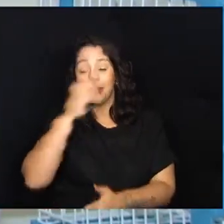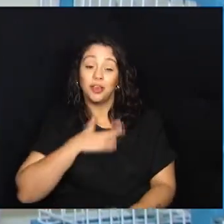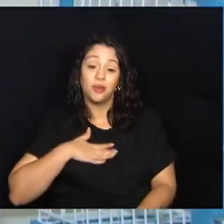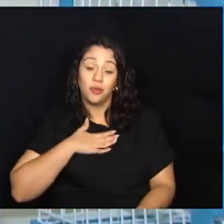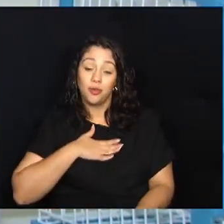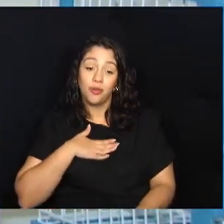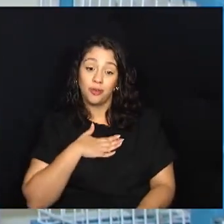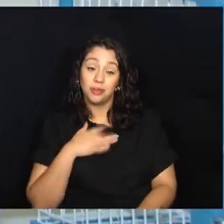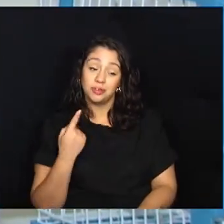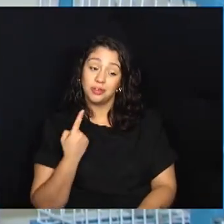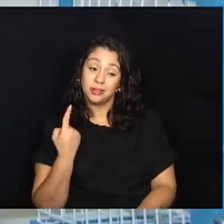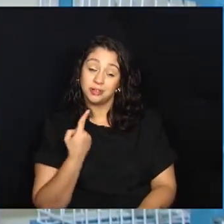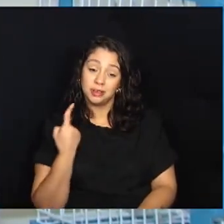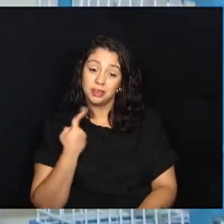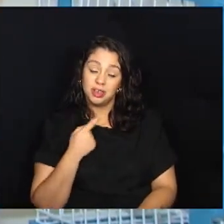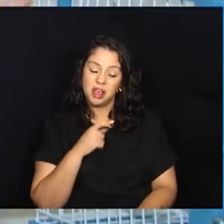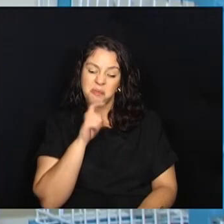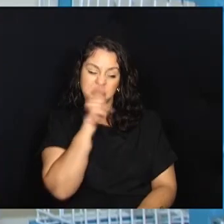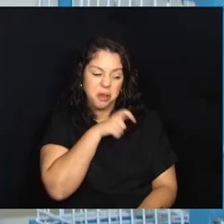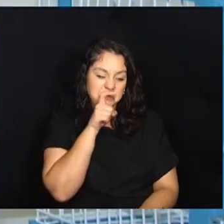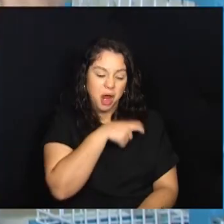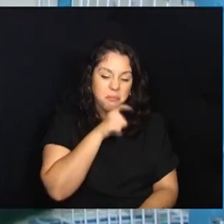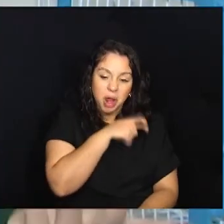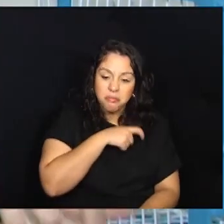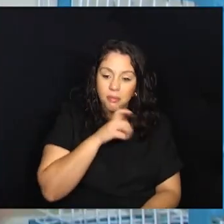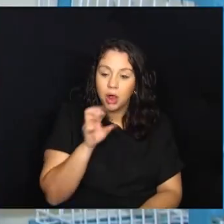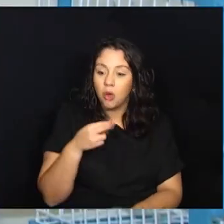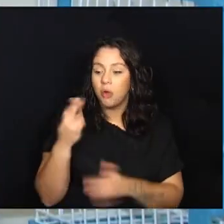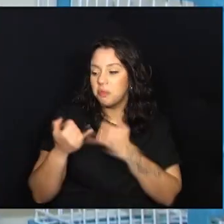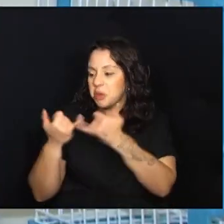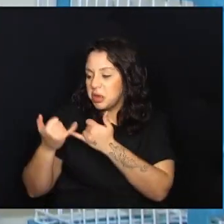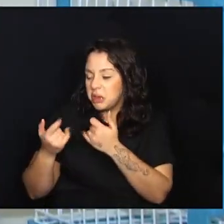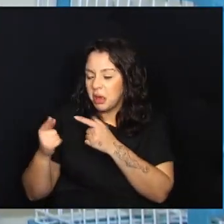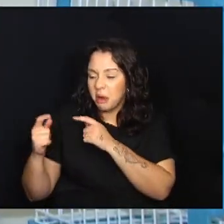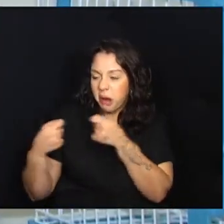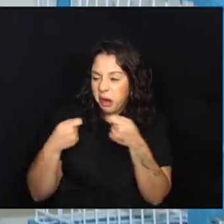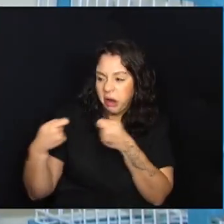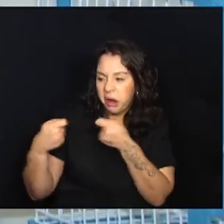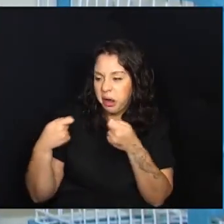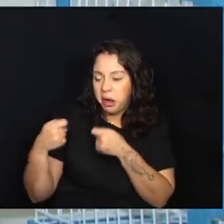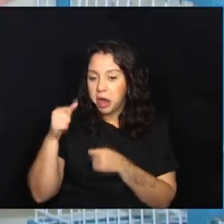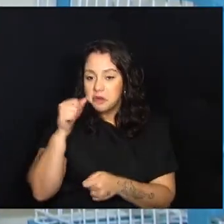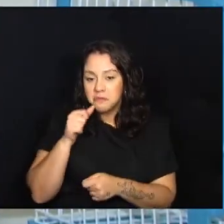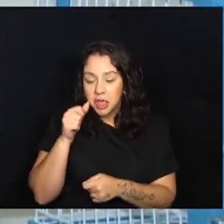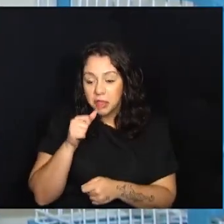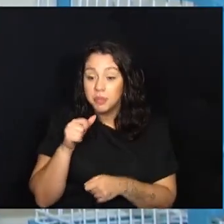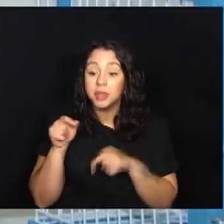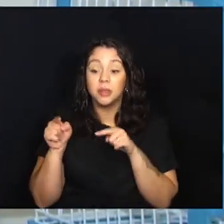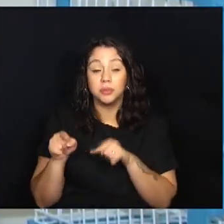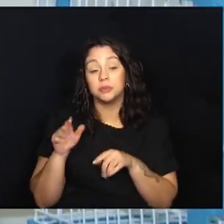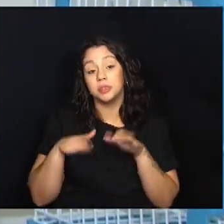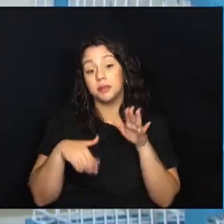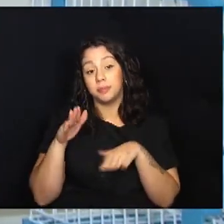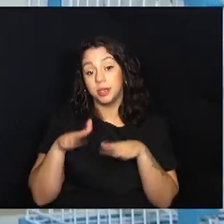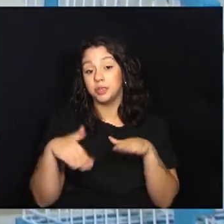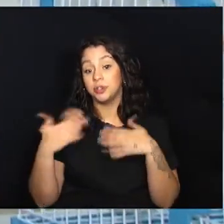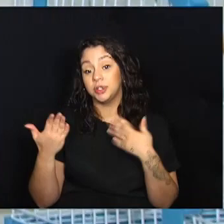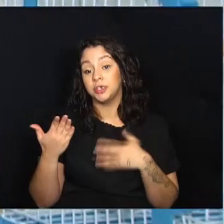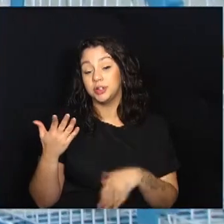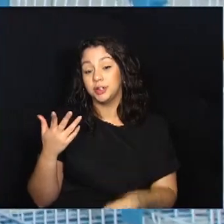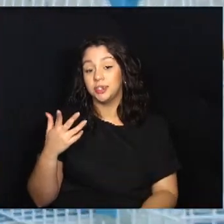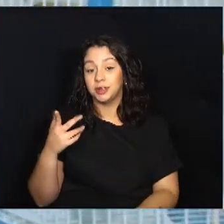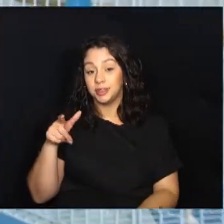bicam as outras, brigam, às vezes disputa por uma fêmea. Então isso tudo vai depender muito da personalidade